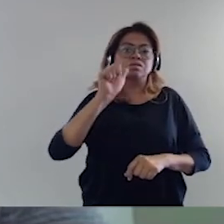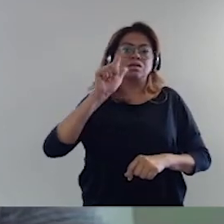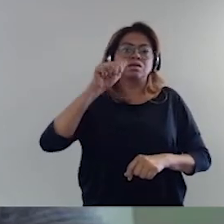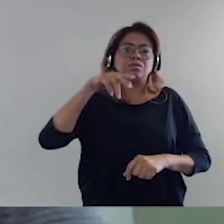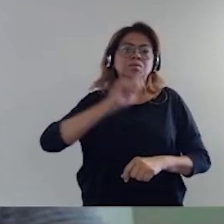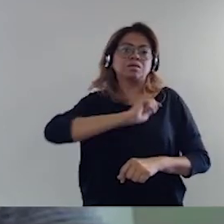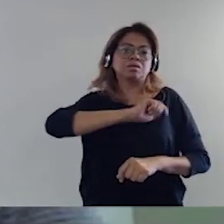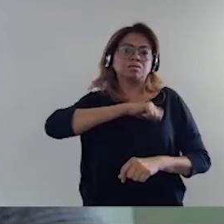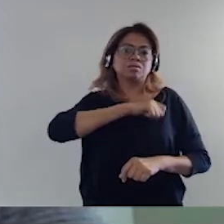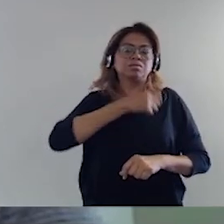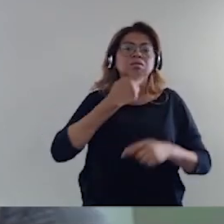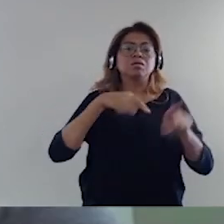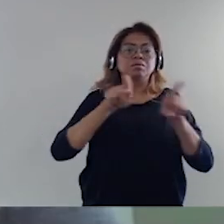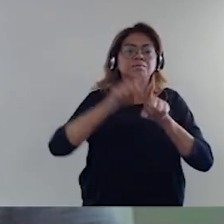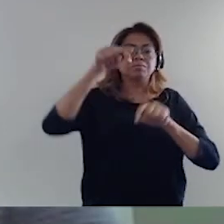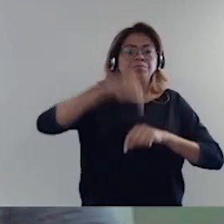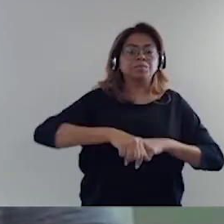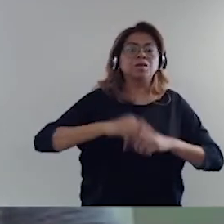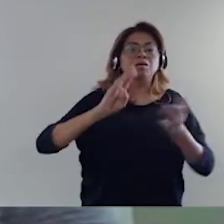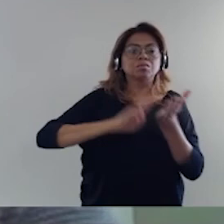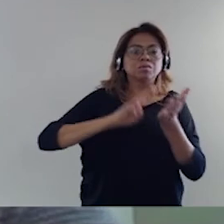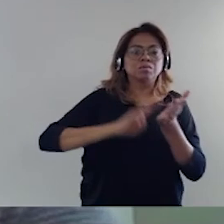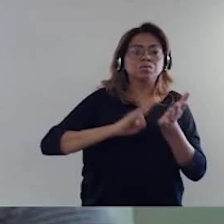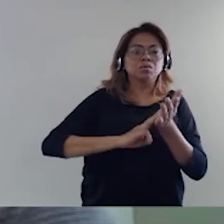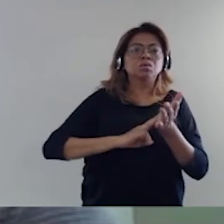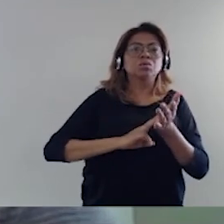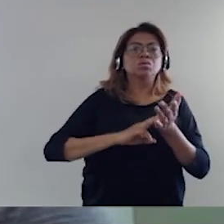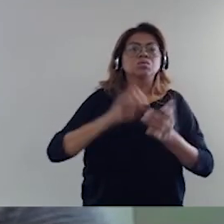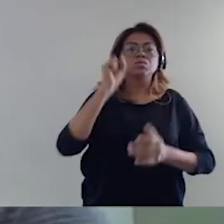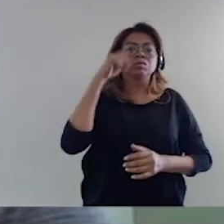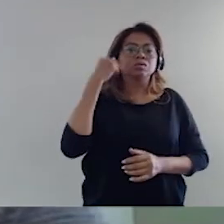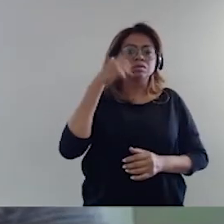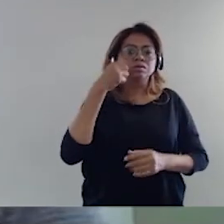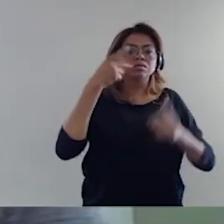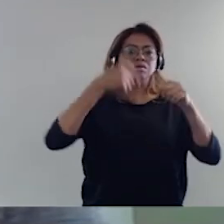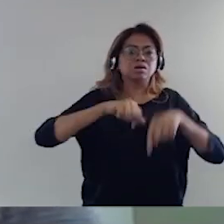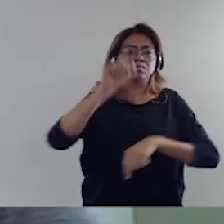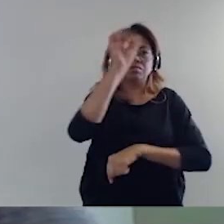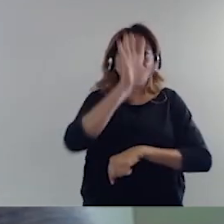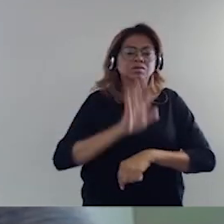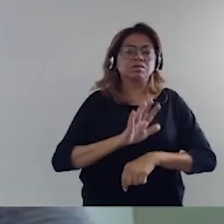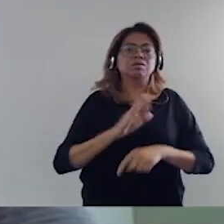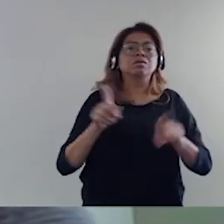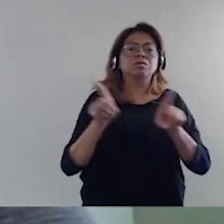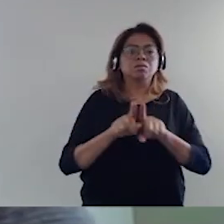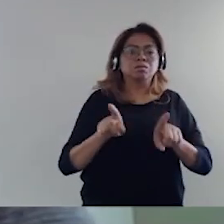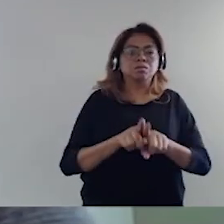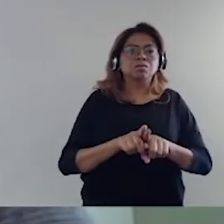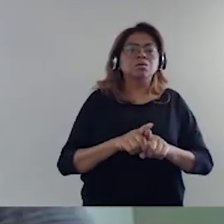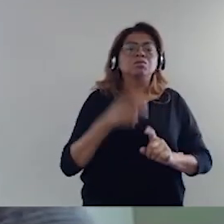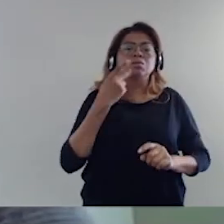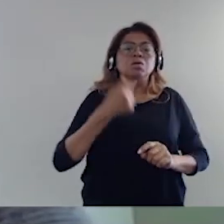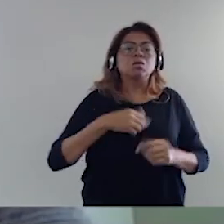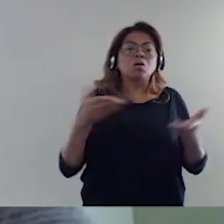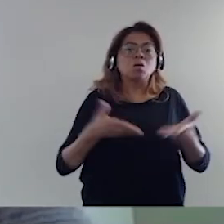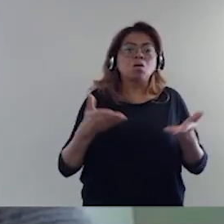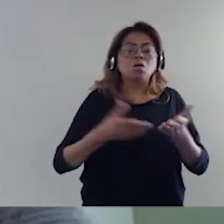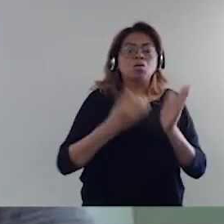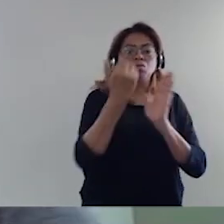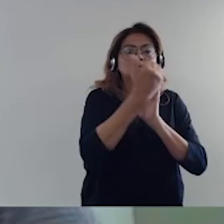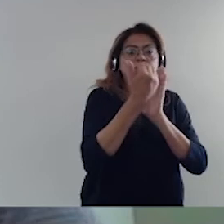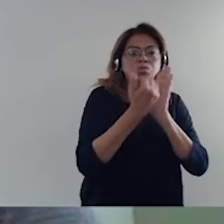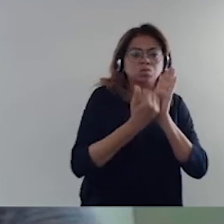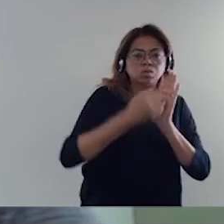Juristas do Senado Federal, responsável pela elaboração do anteprojeto do atual Código de Processo